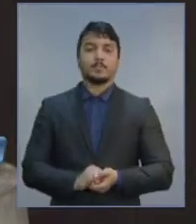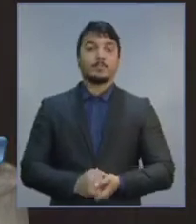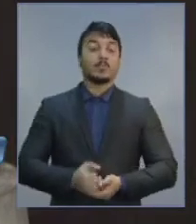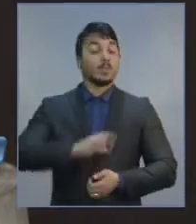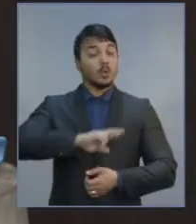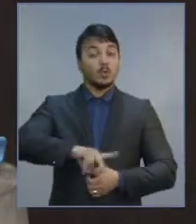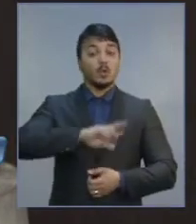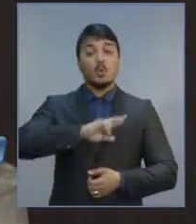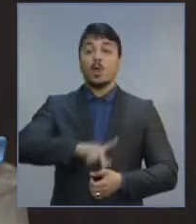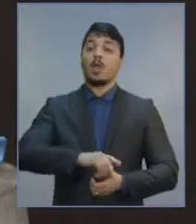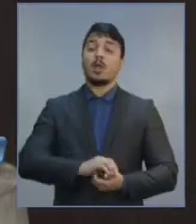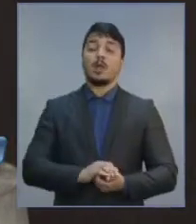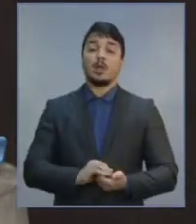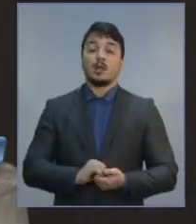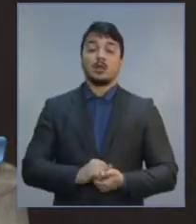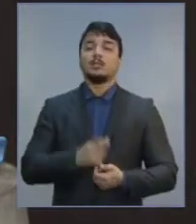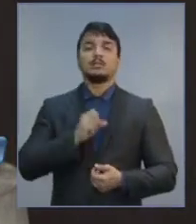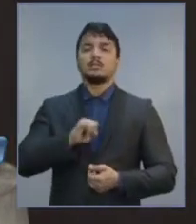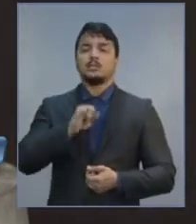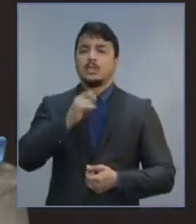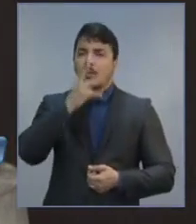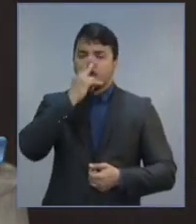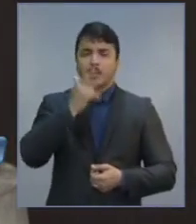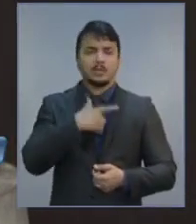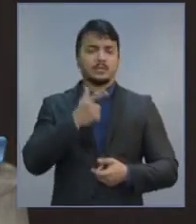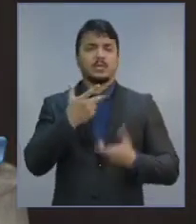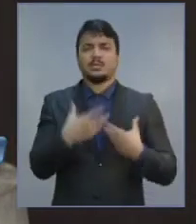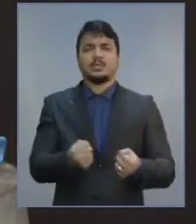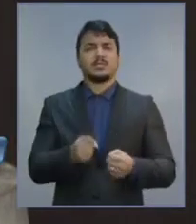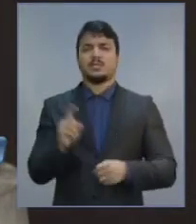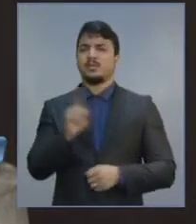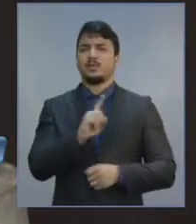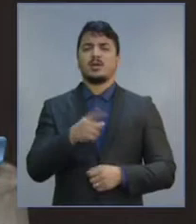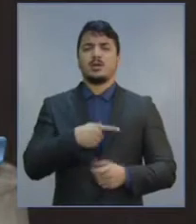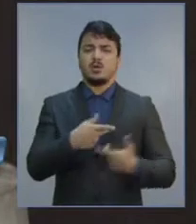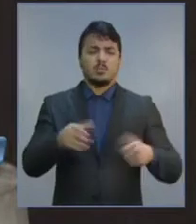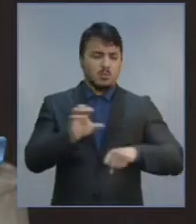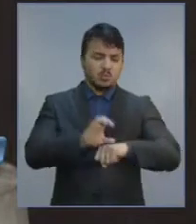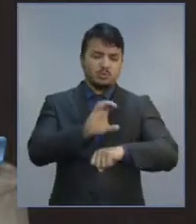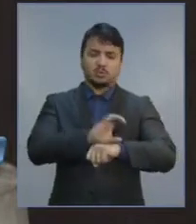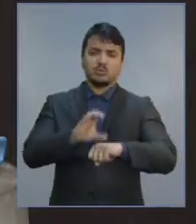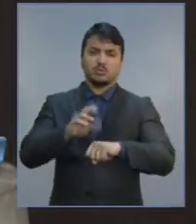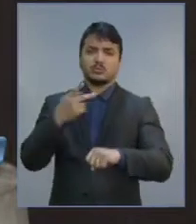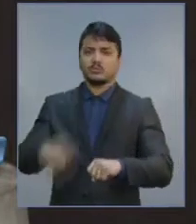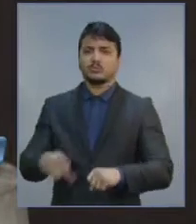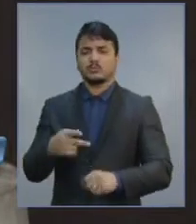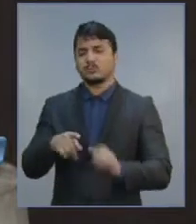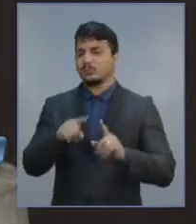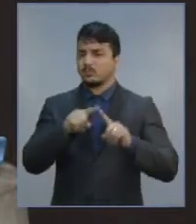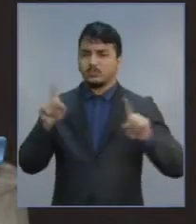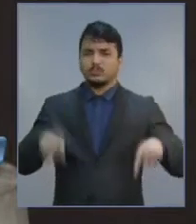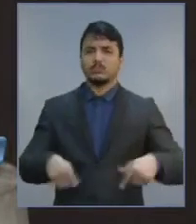Não há, repito, qualquer guarida constitucional neste